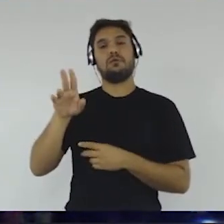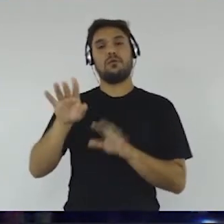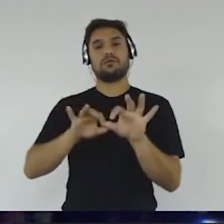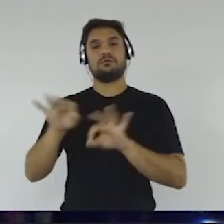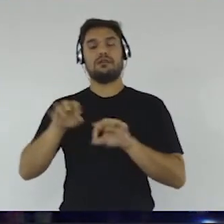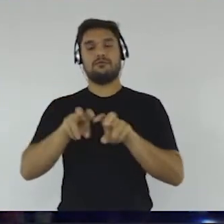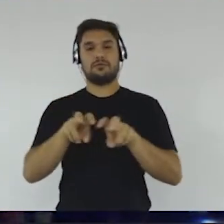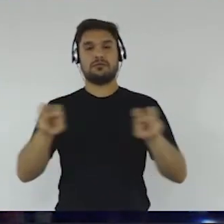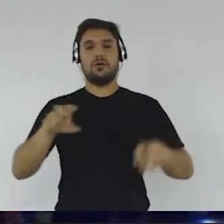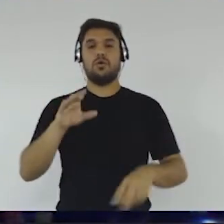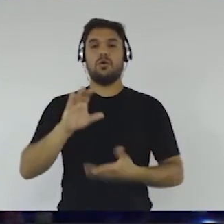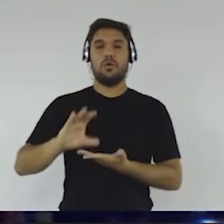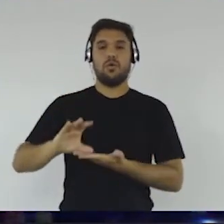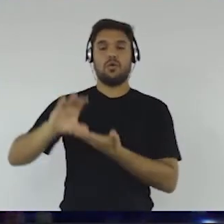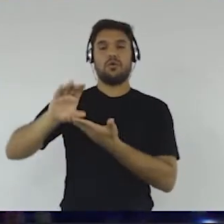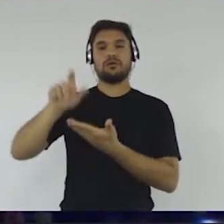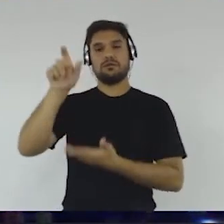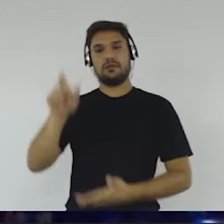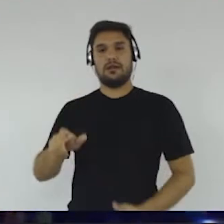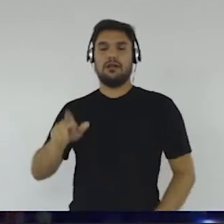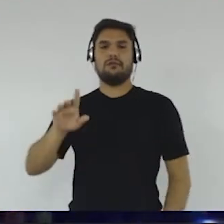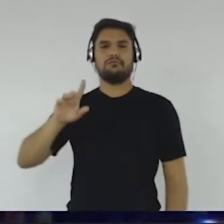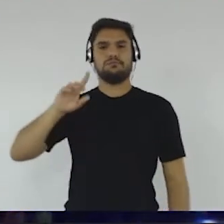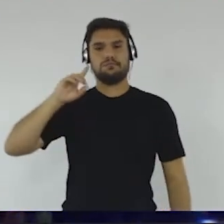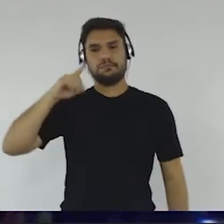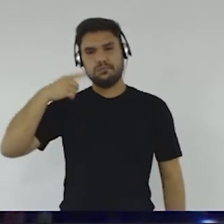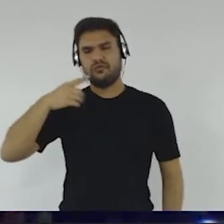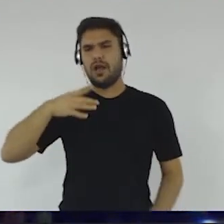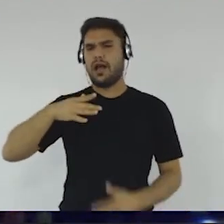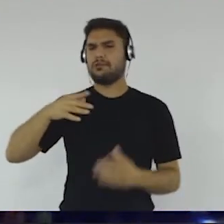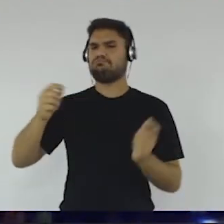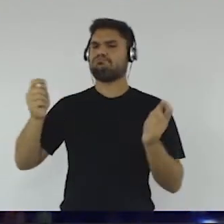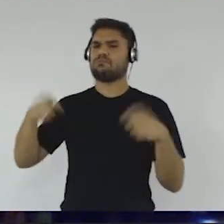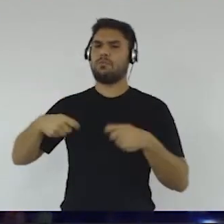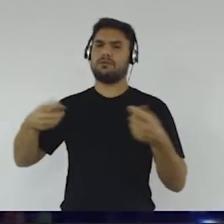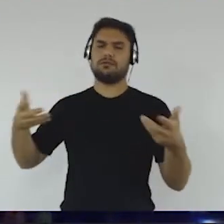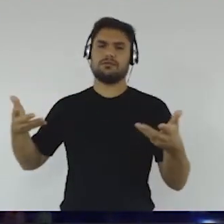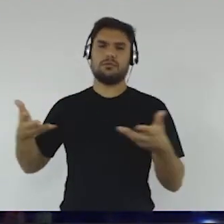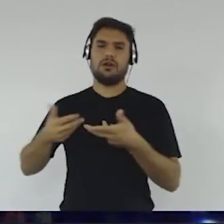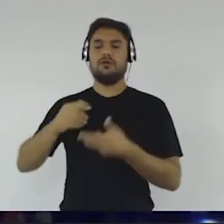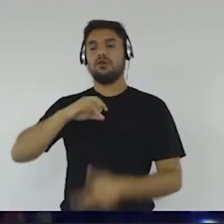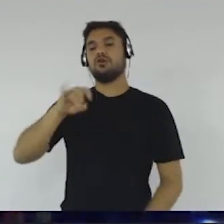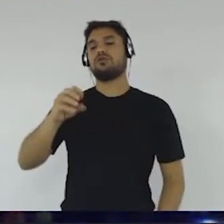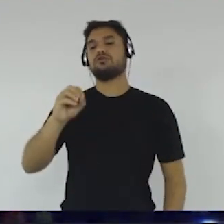nosso conselheiro federal e advogado muito competente, Joaquim Spadoni. Como eu